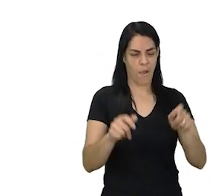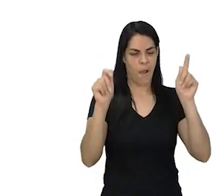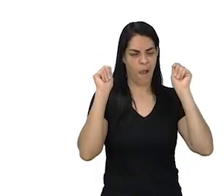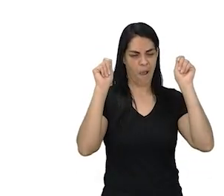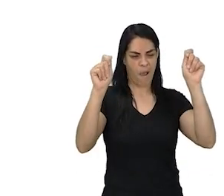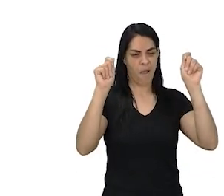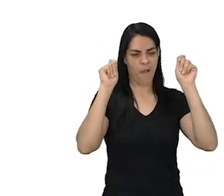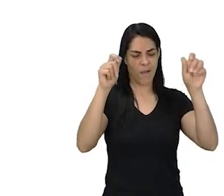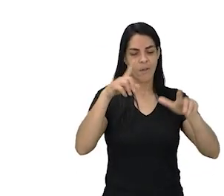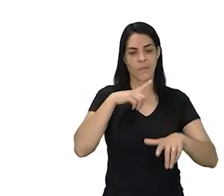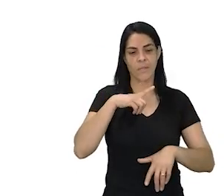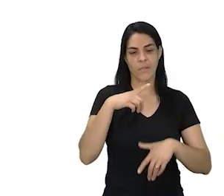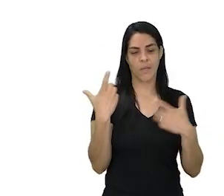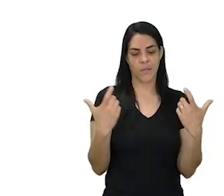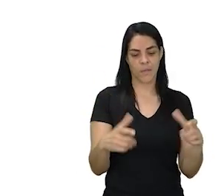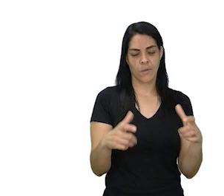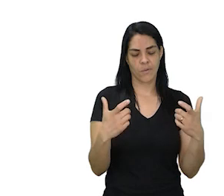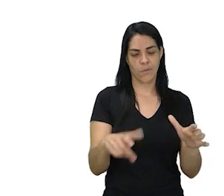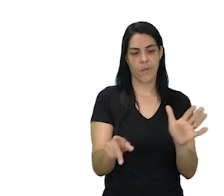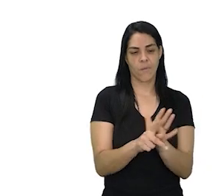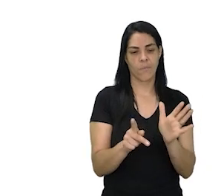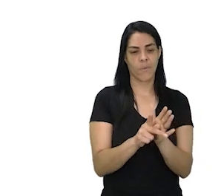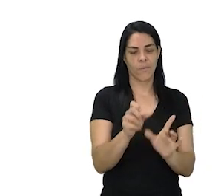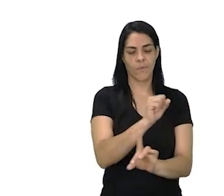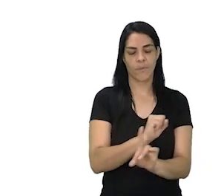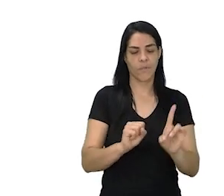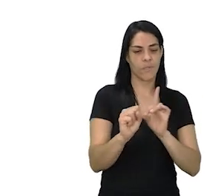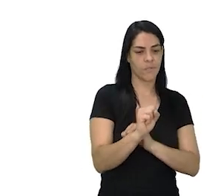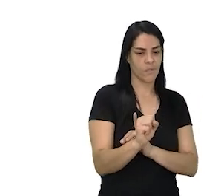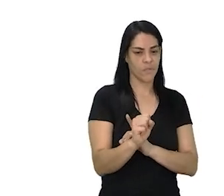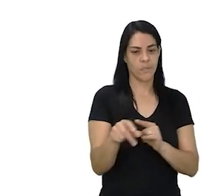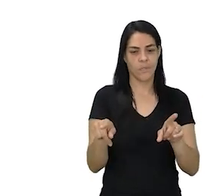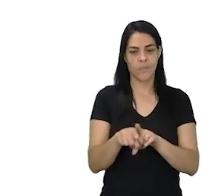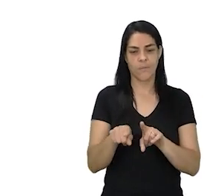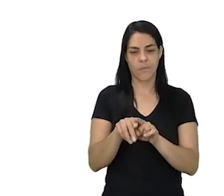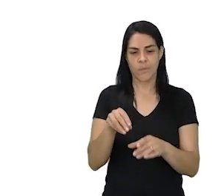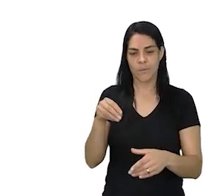que têm lugar na sociedade, aí incluindo